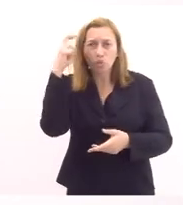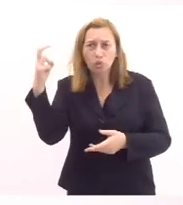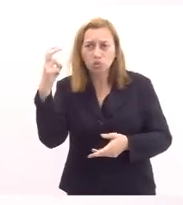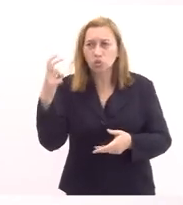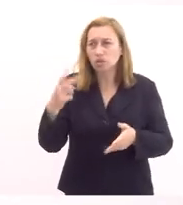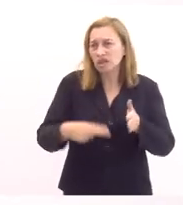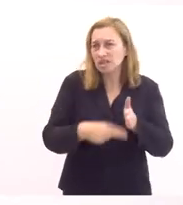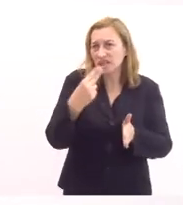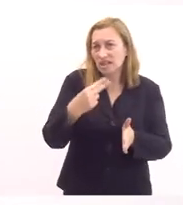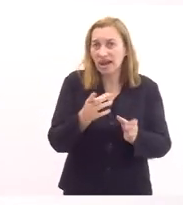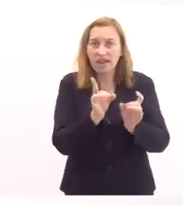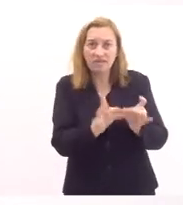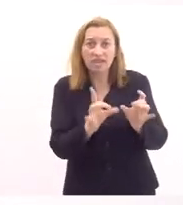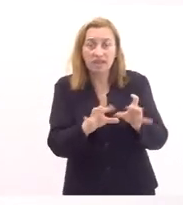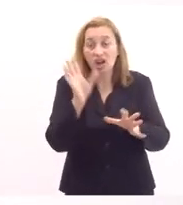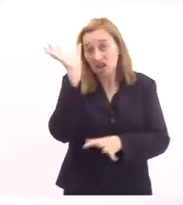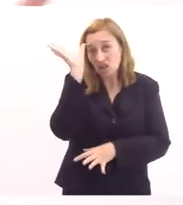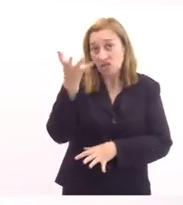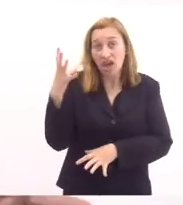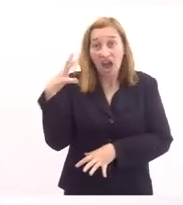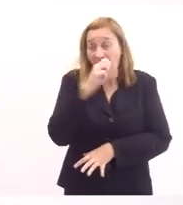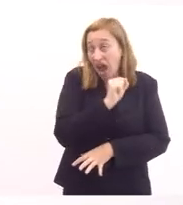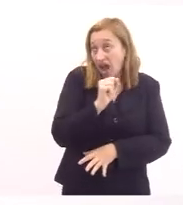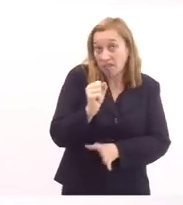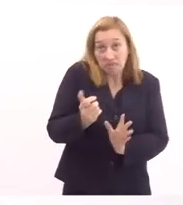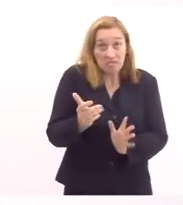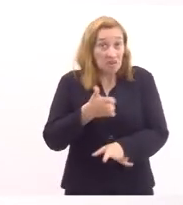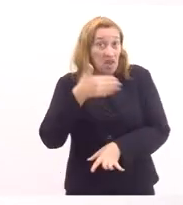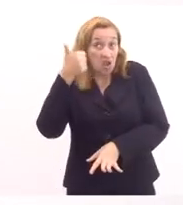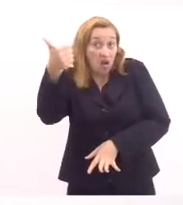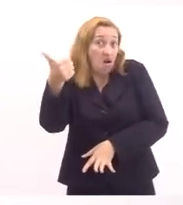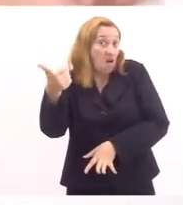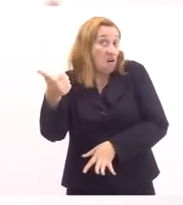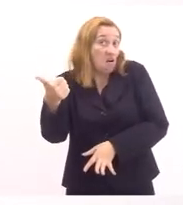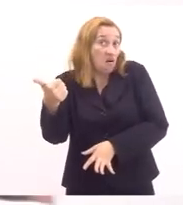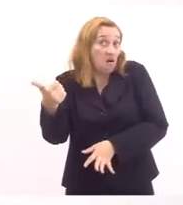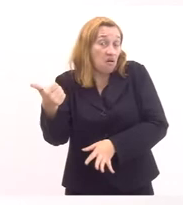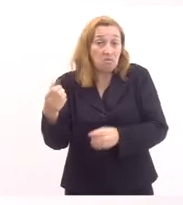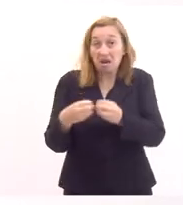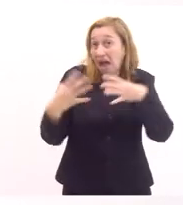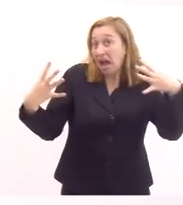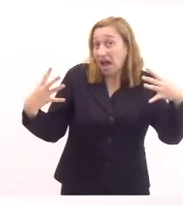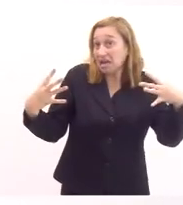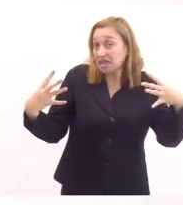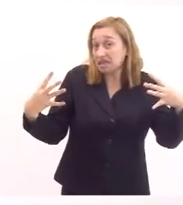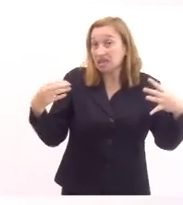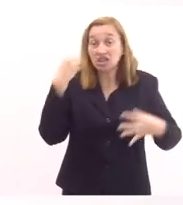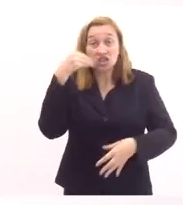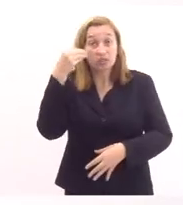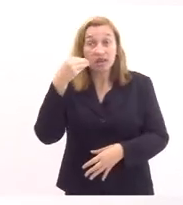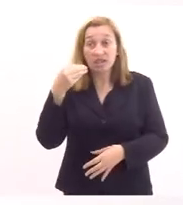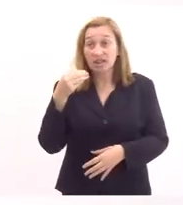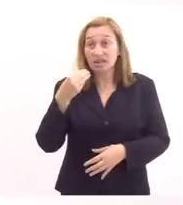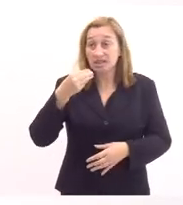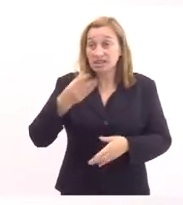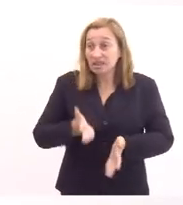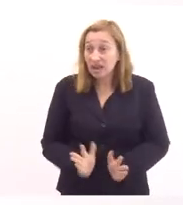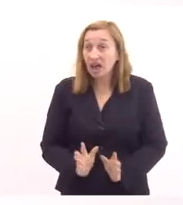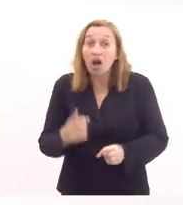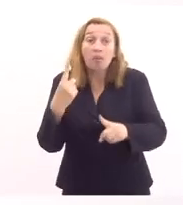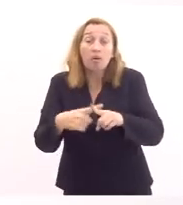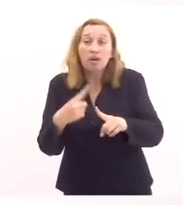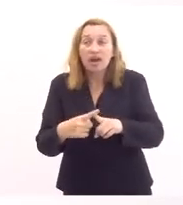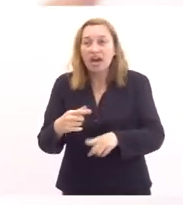em que a cesárea é vendida como uma solução mais strozzi uma solução assim mágica para para experiência de parto porque as